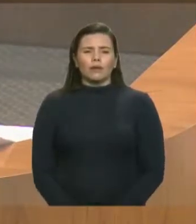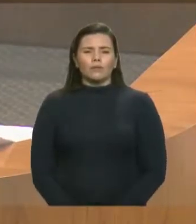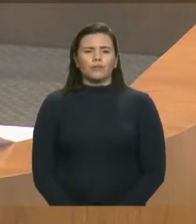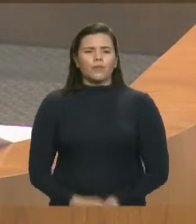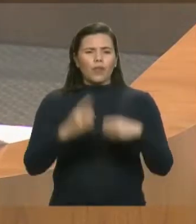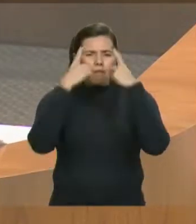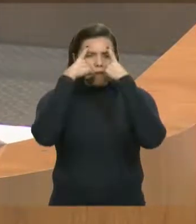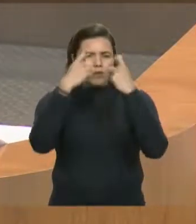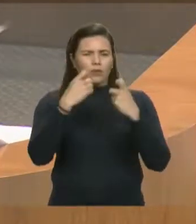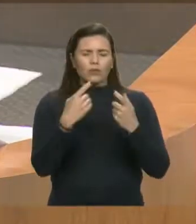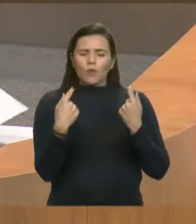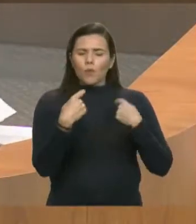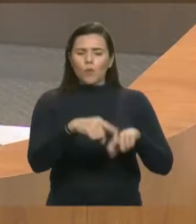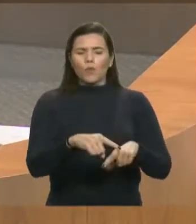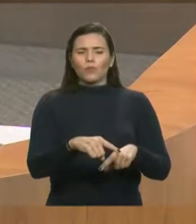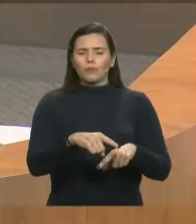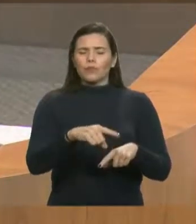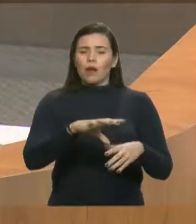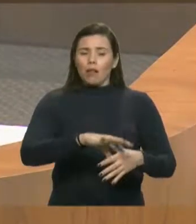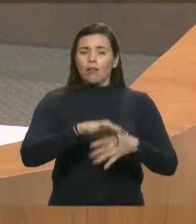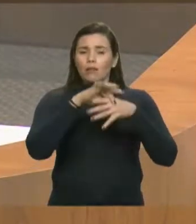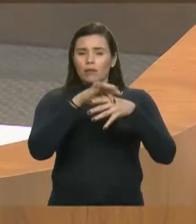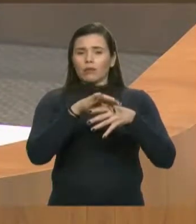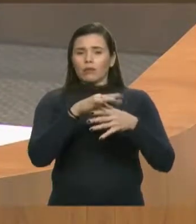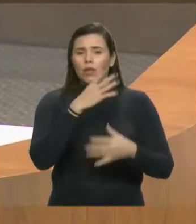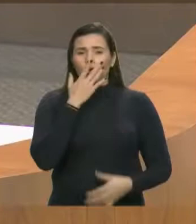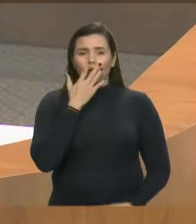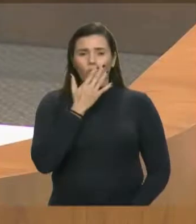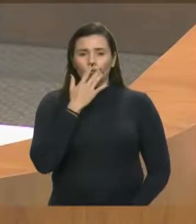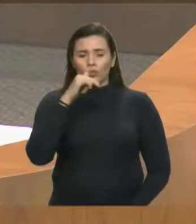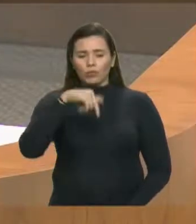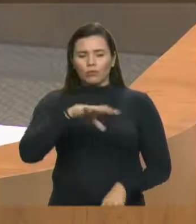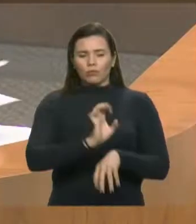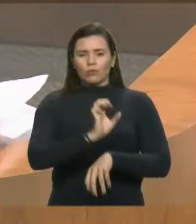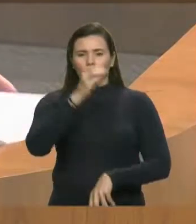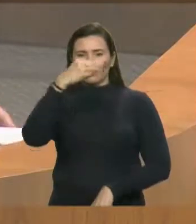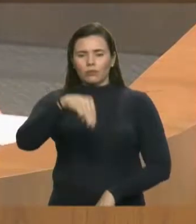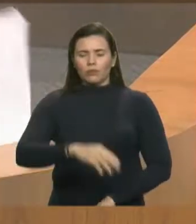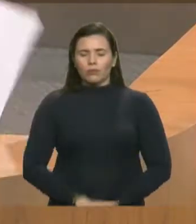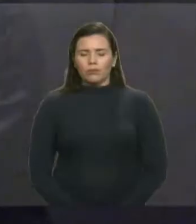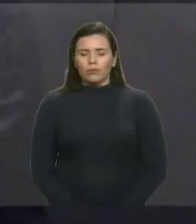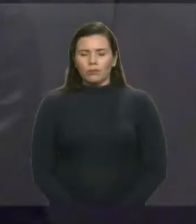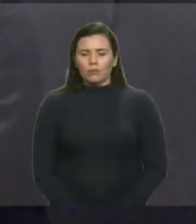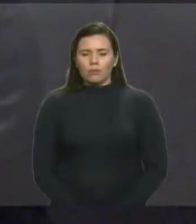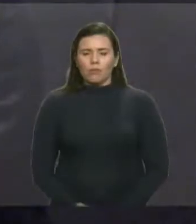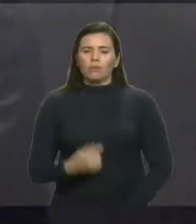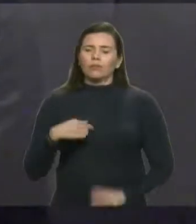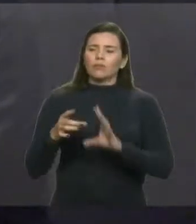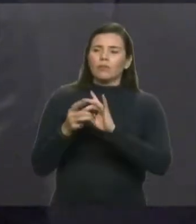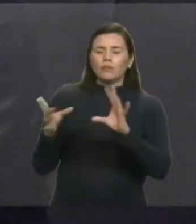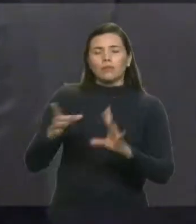Deputado Hélio Soares, permito. Com a palavra.